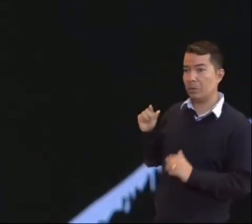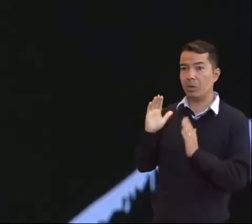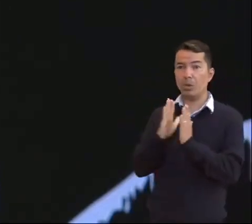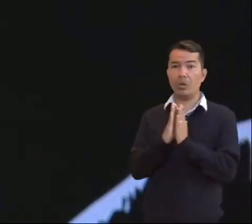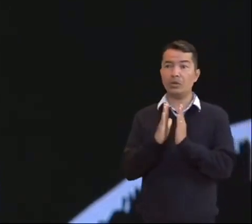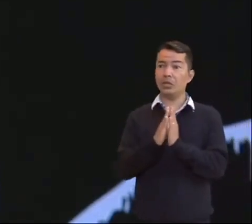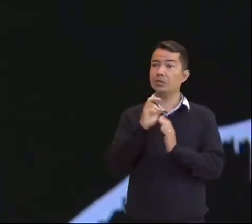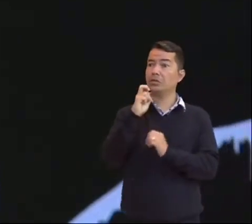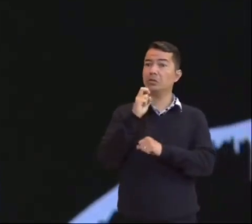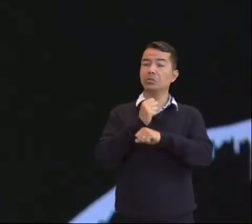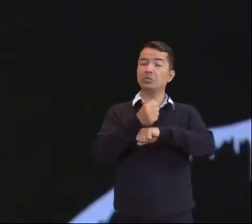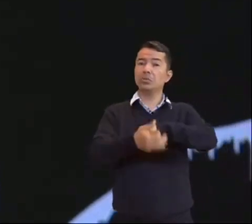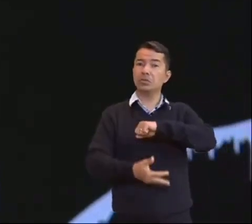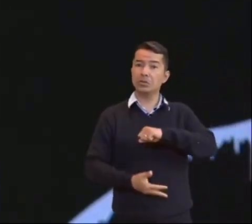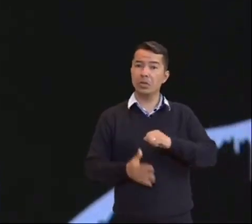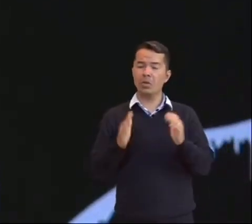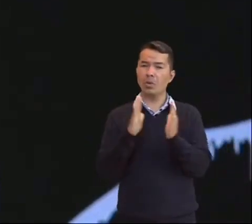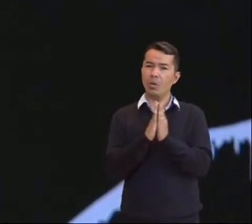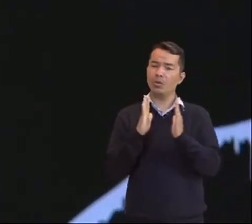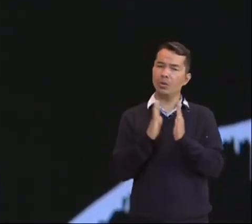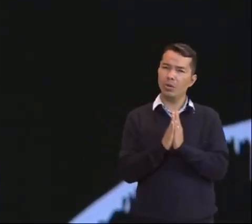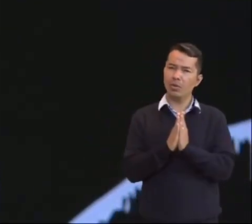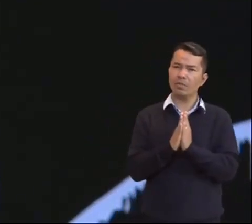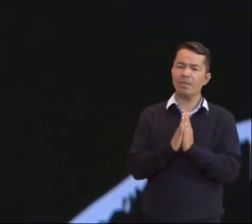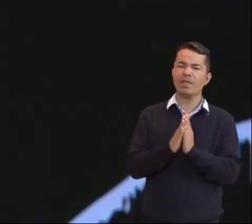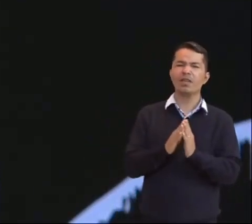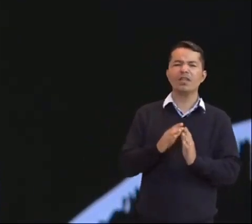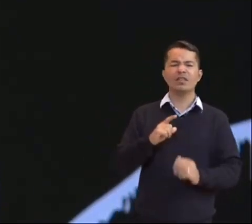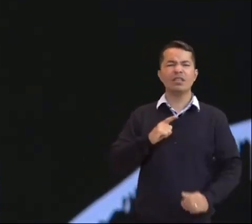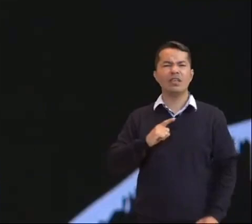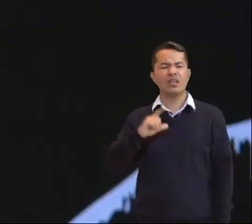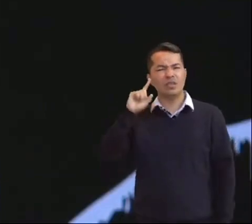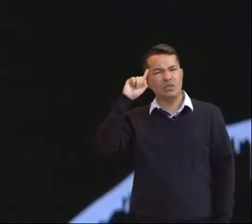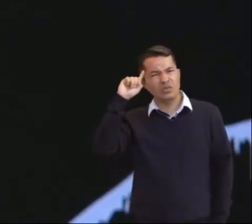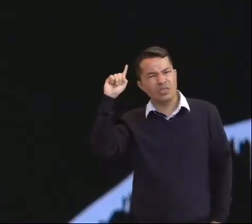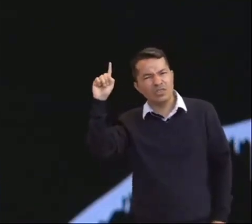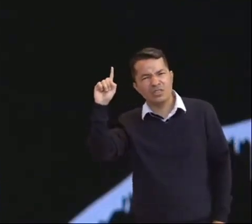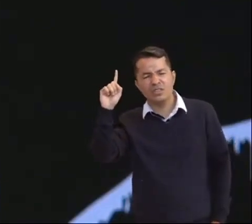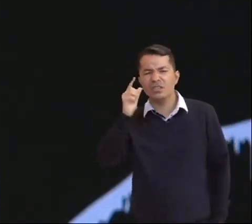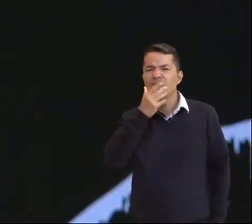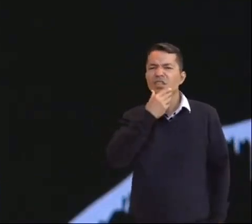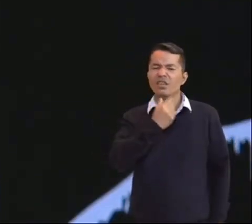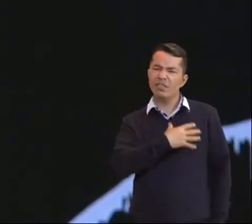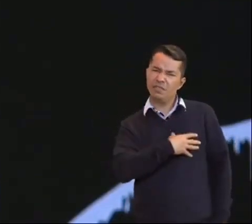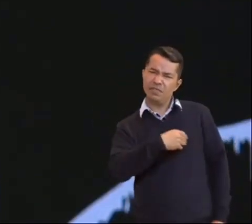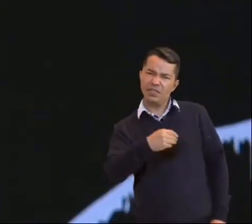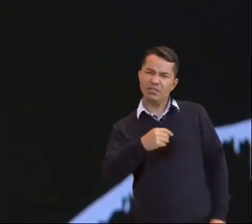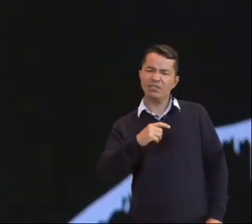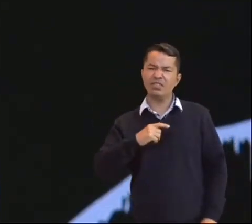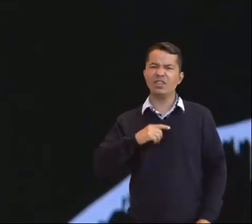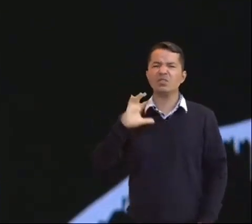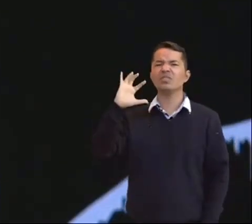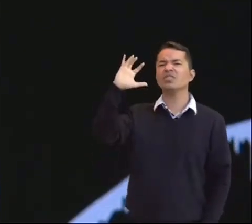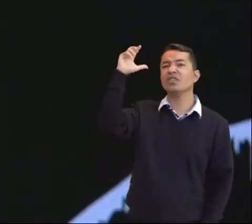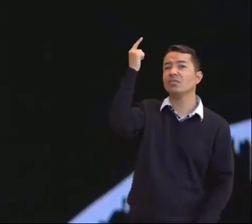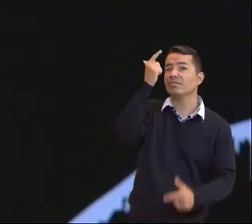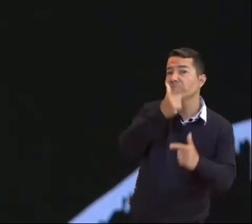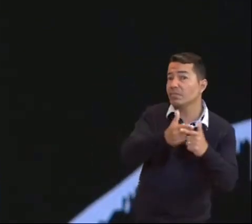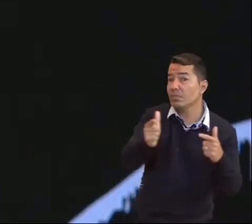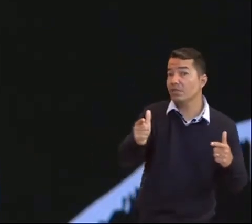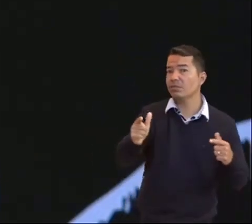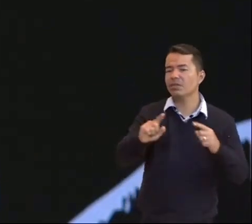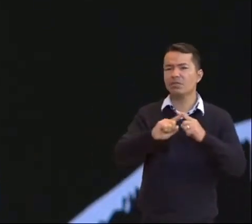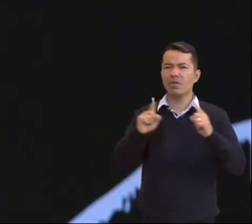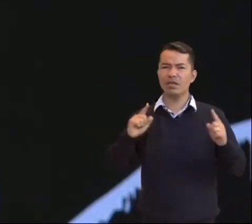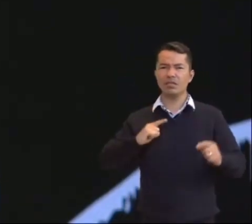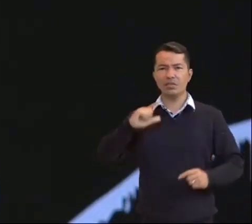esse menino teve um acidente, depois outro, e aí ele acordou, teve uma experiência com Deus,